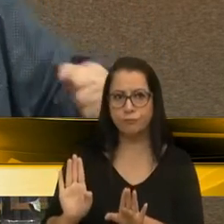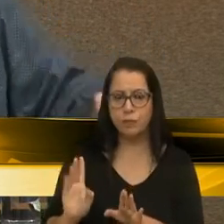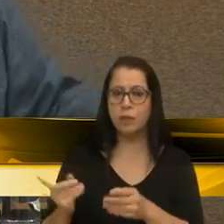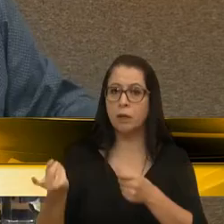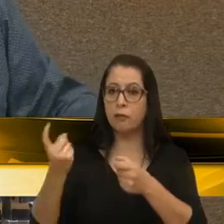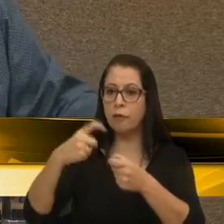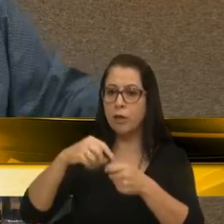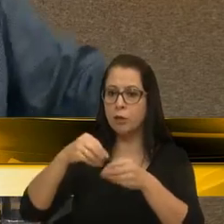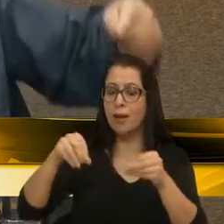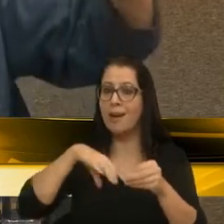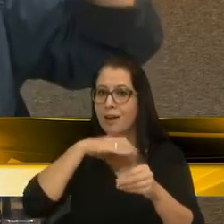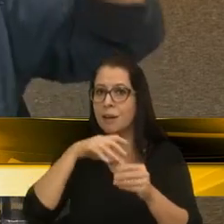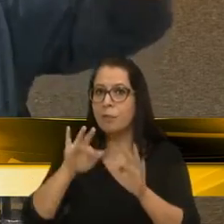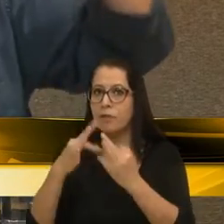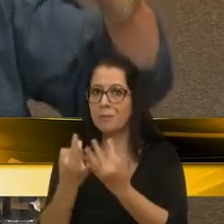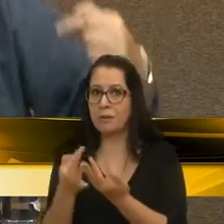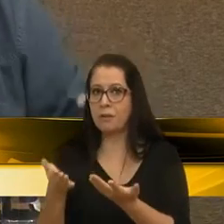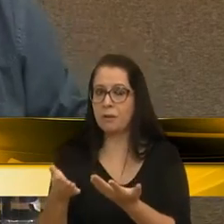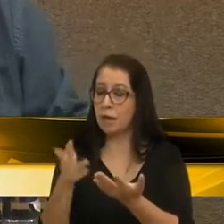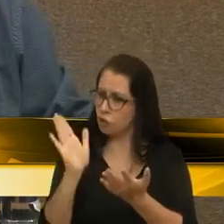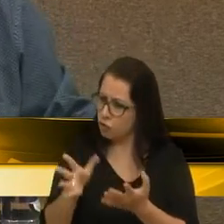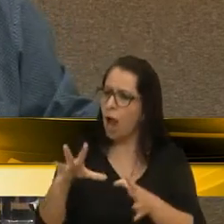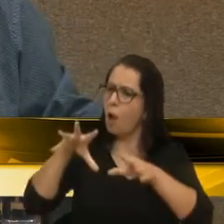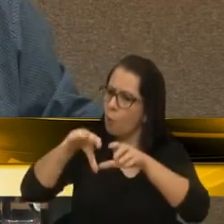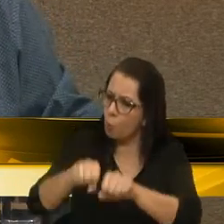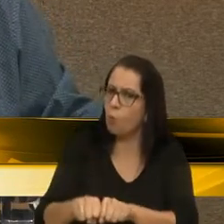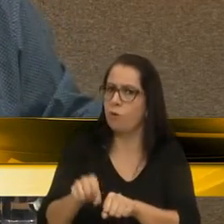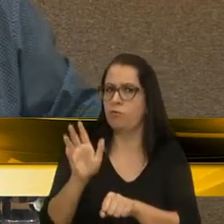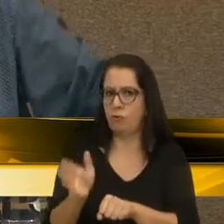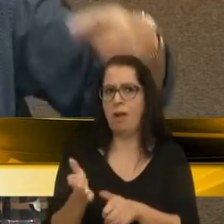Devolvendo a área. A área já estava ocupada,